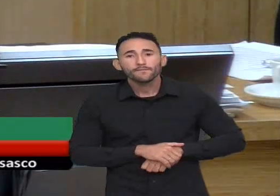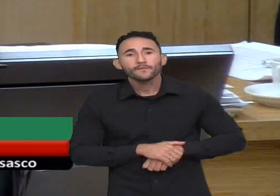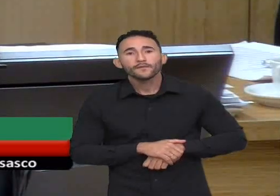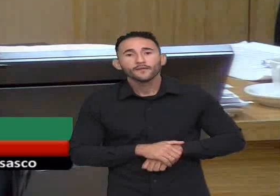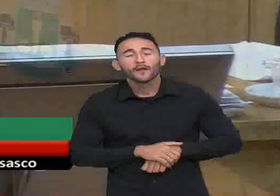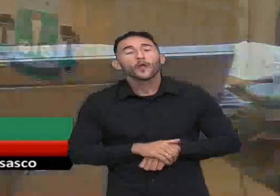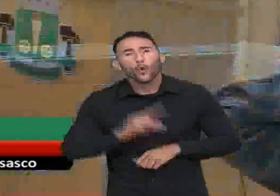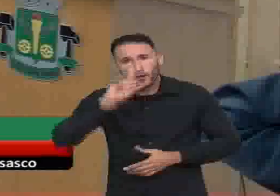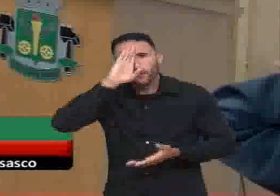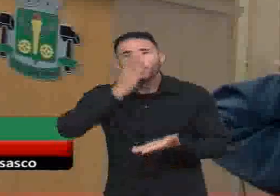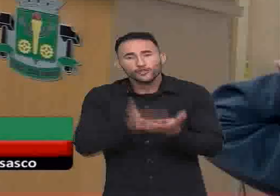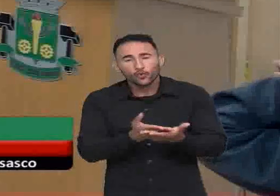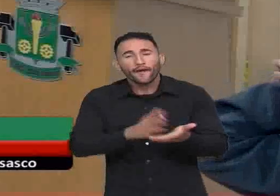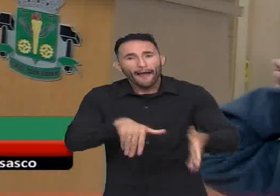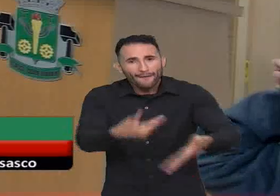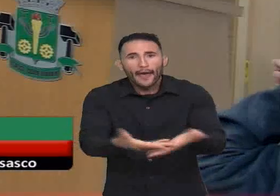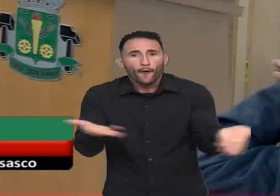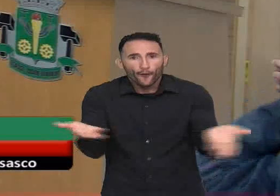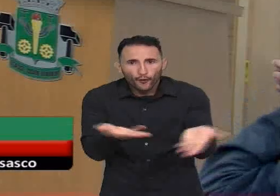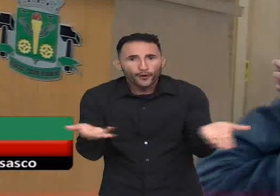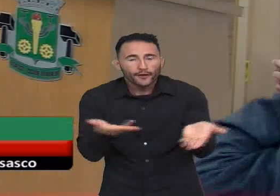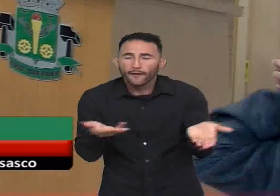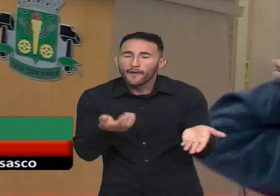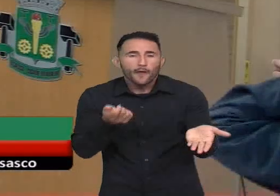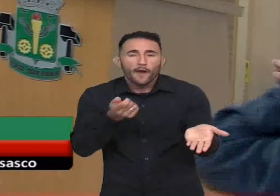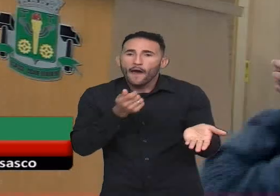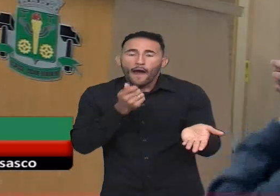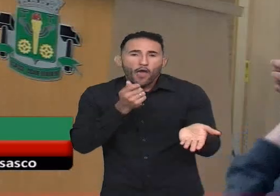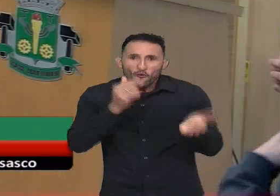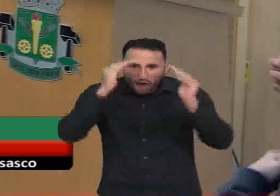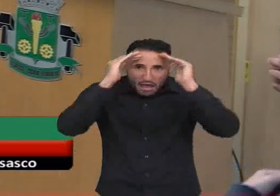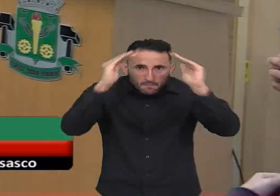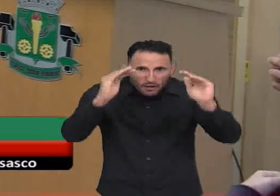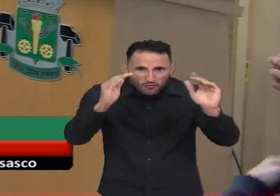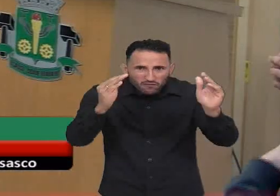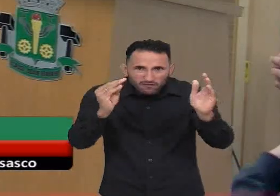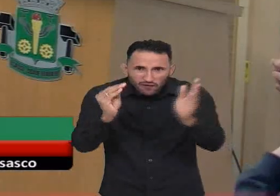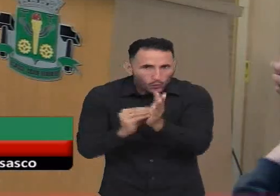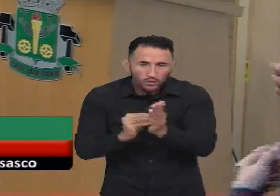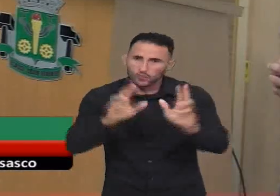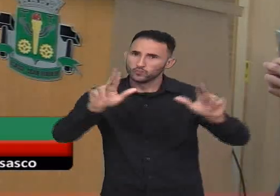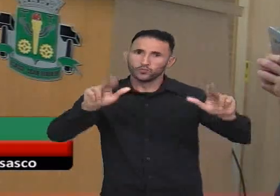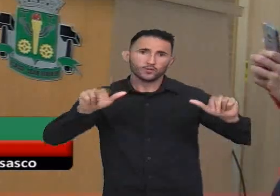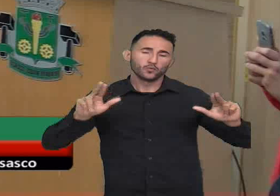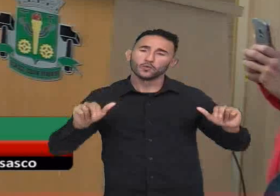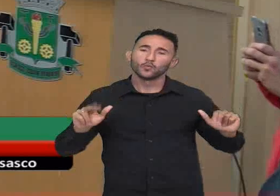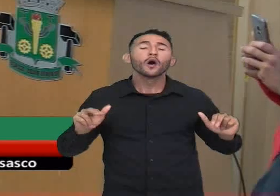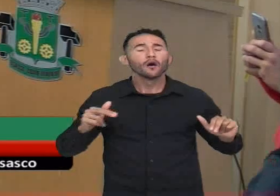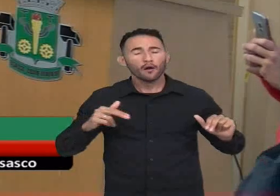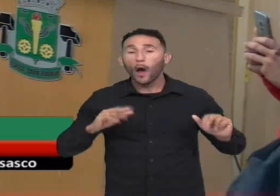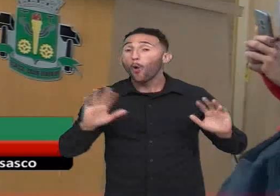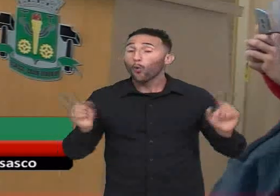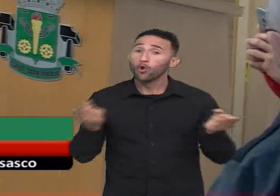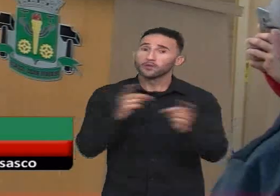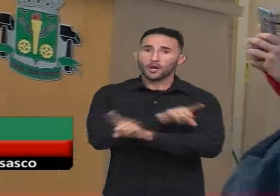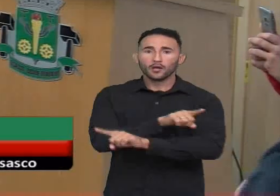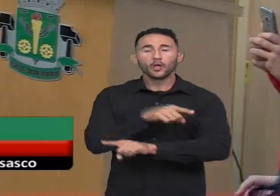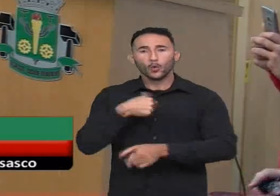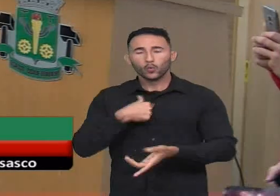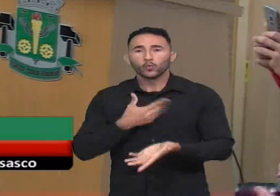Eu acredito que até o momento eu não fui desrespeitoso com nenhum vereador, muito pelo contrário. Comecei